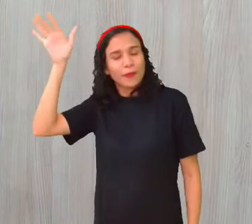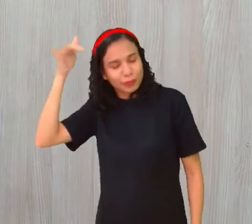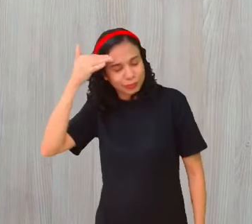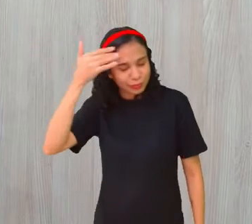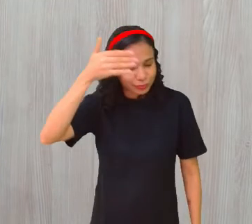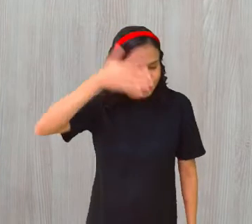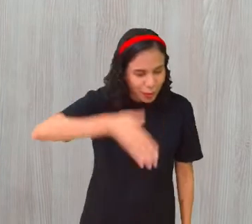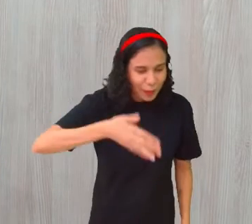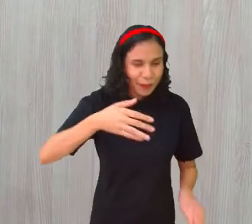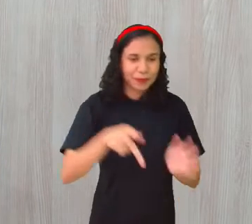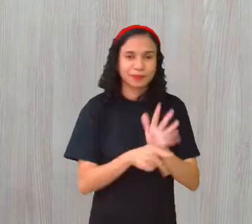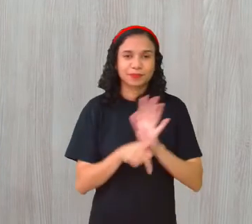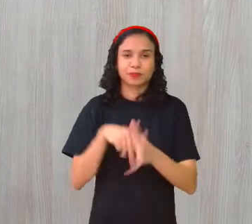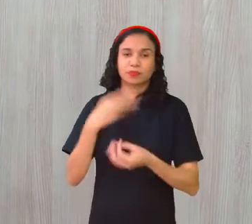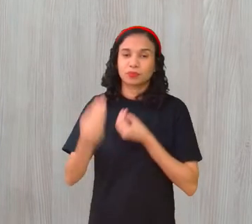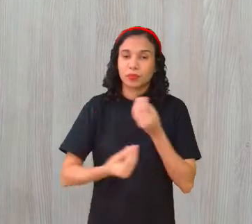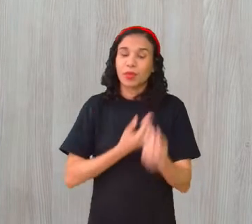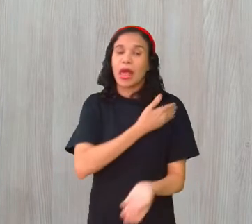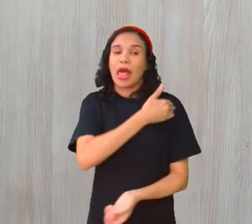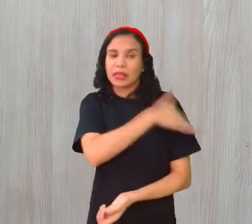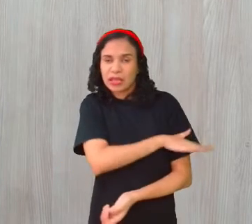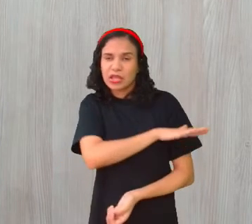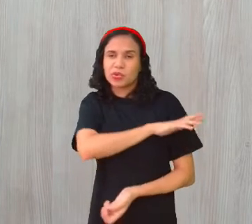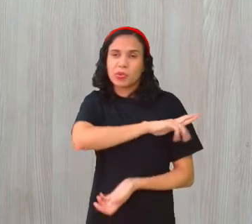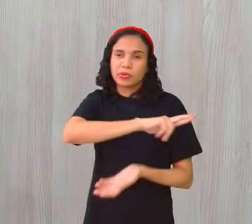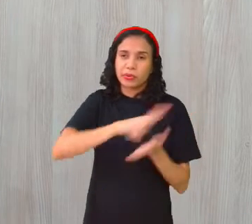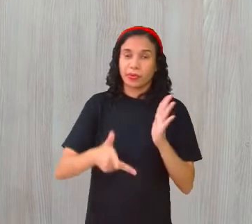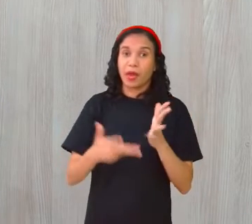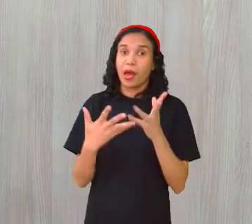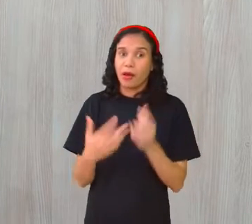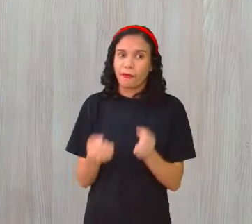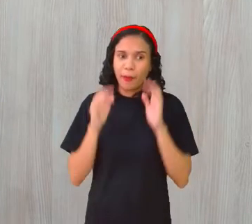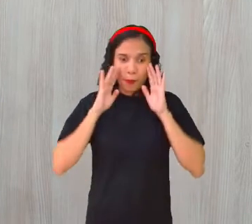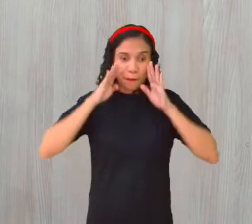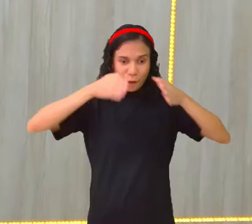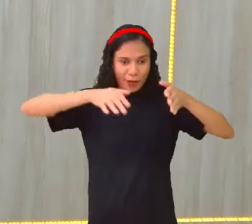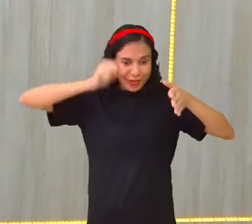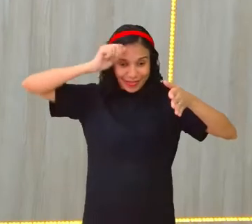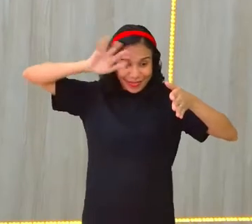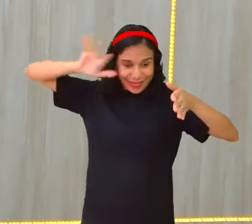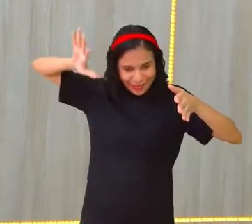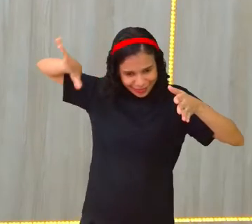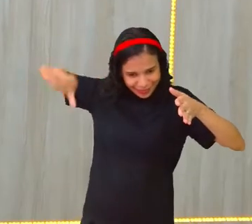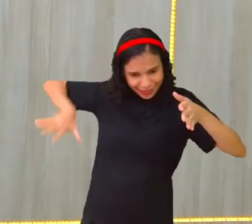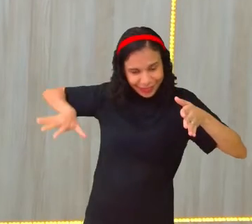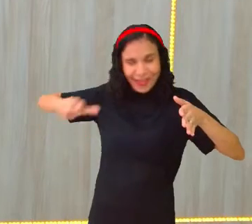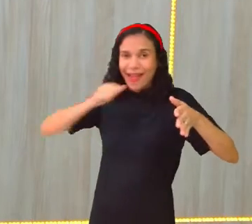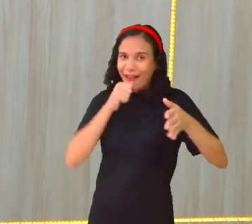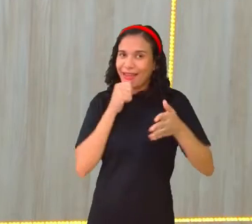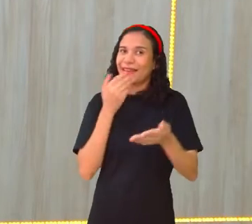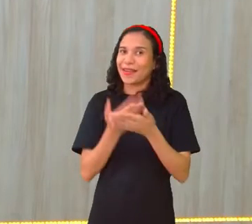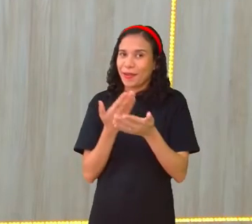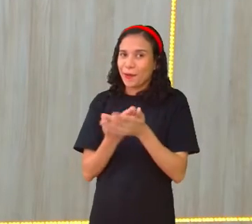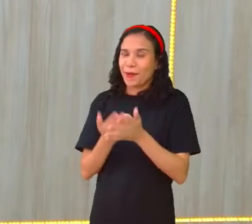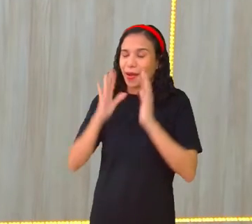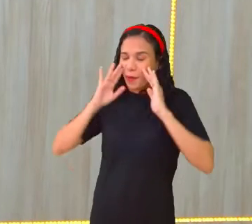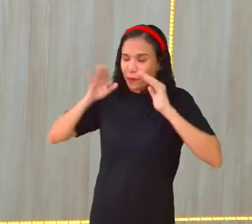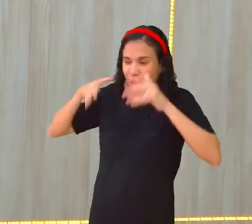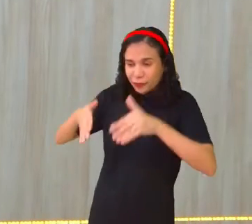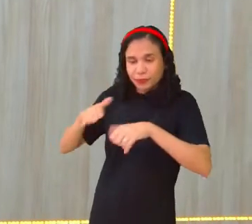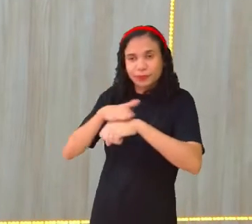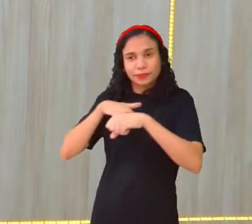para questões de racismo, nessas coisas todas, mas vamos embora. Exatamente, a gente vai ter uma aula para se